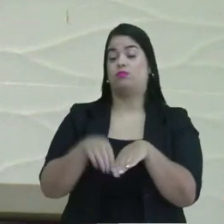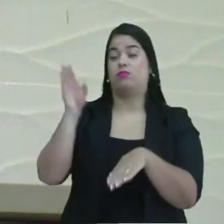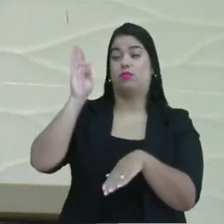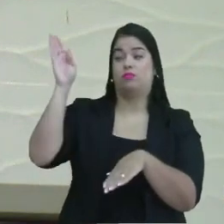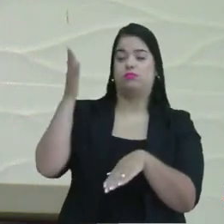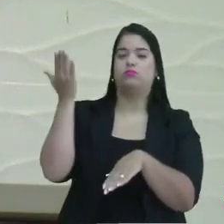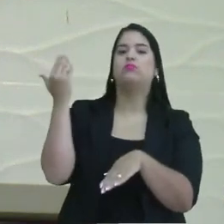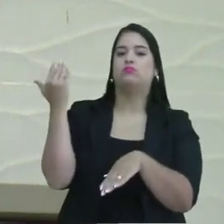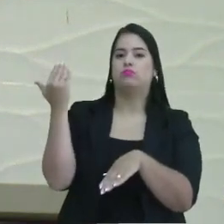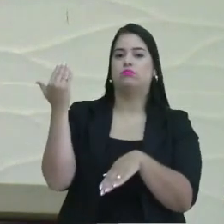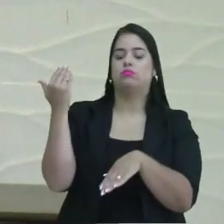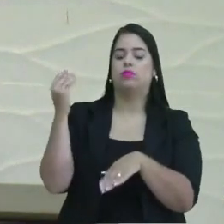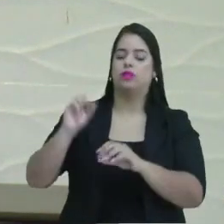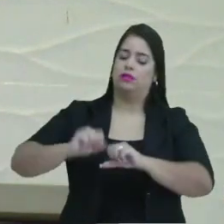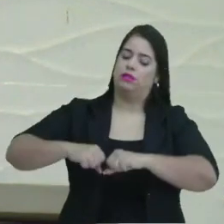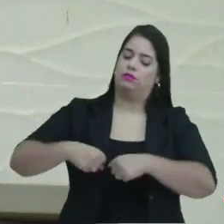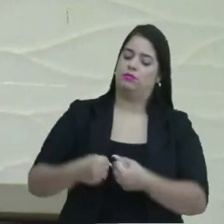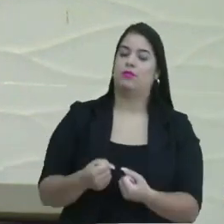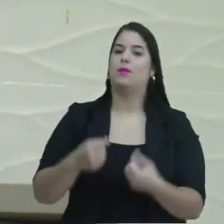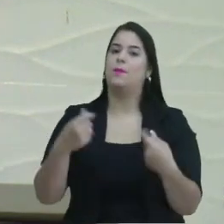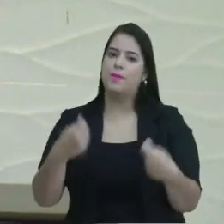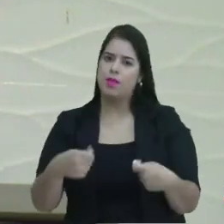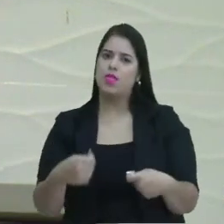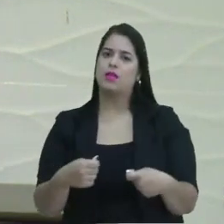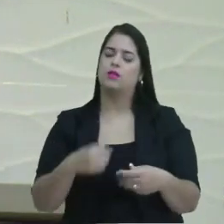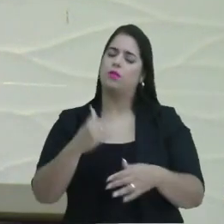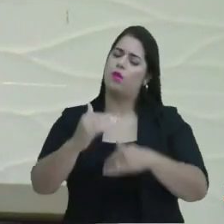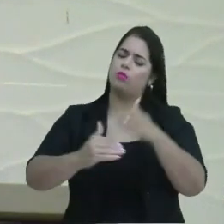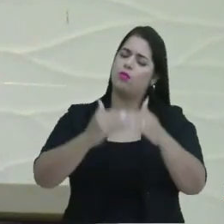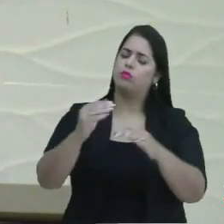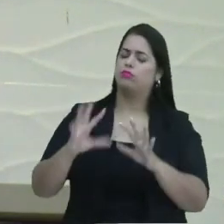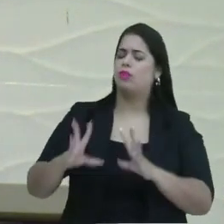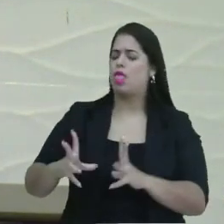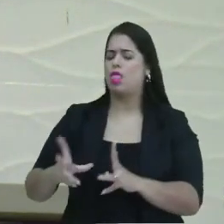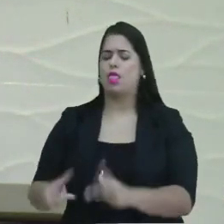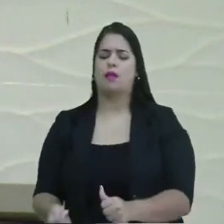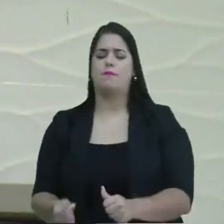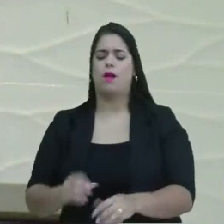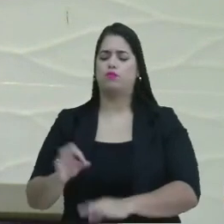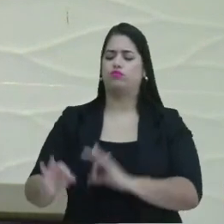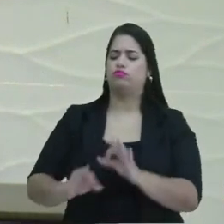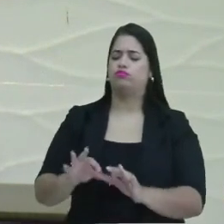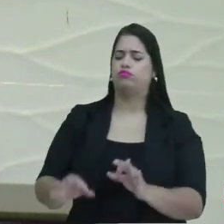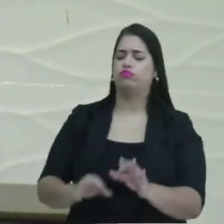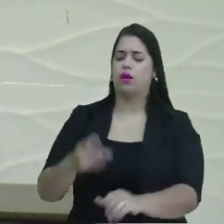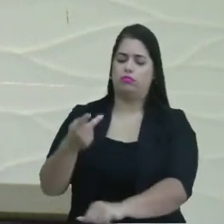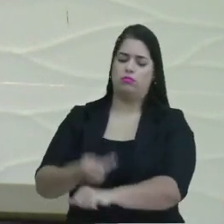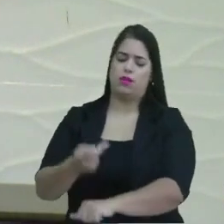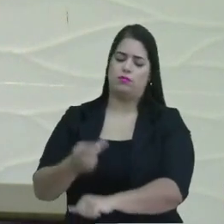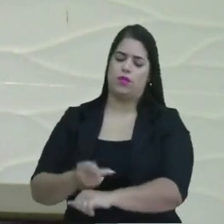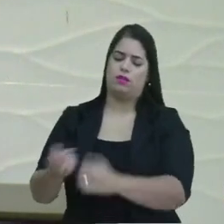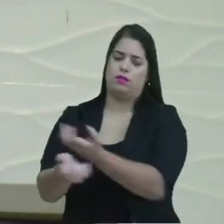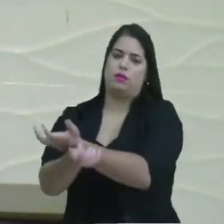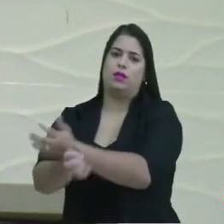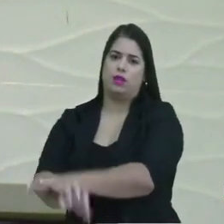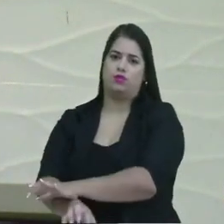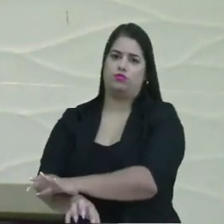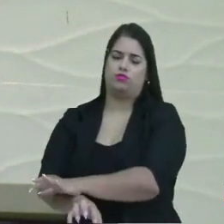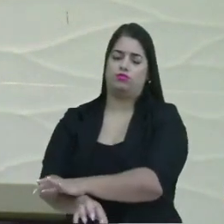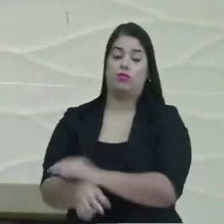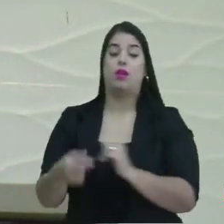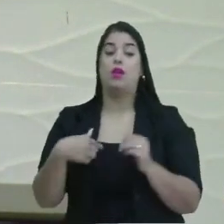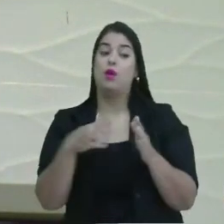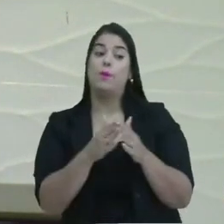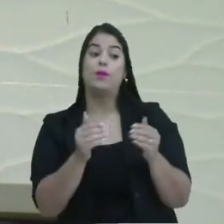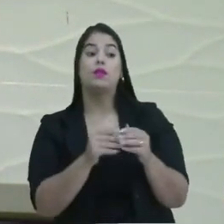esforços necessários para que possa dar uma continuidade para tirar essas metralhas. Eu, aqui na vinda do secretário, sugeri que fosse feito